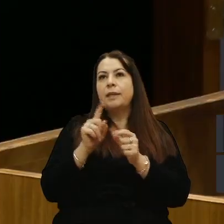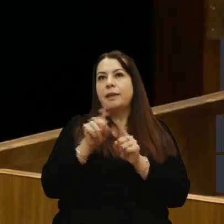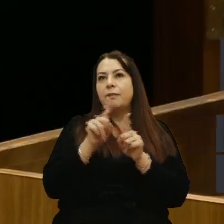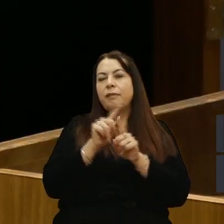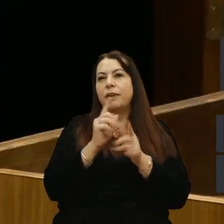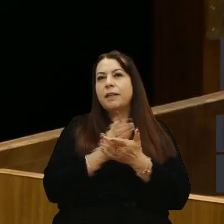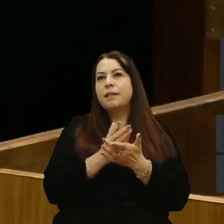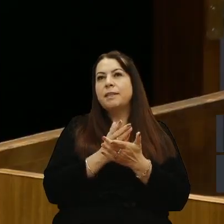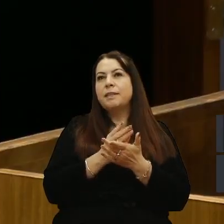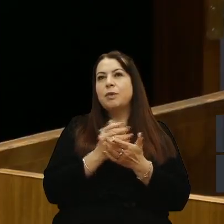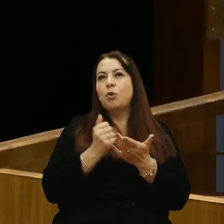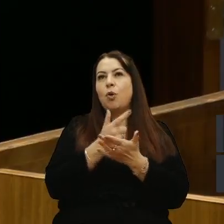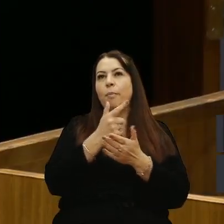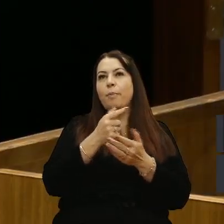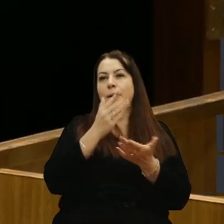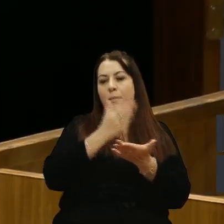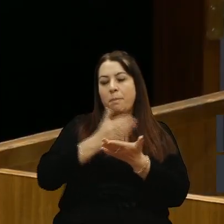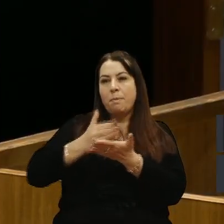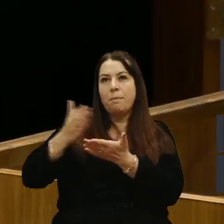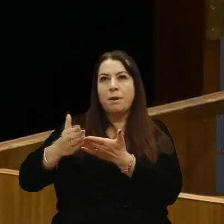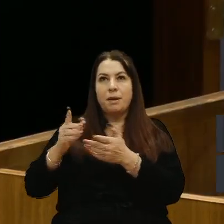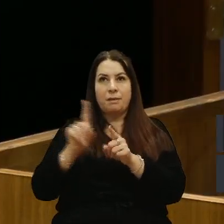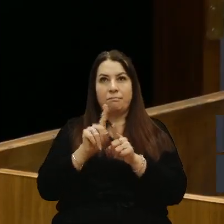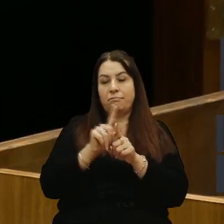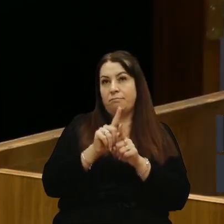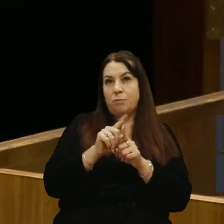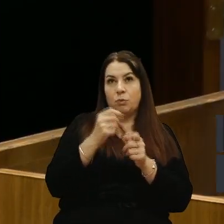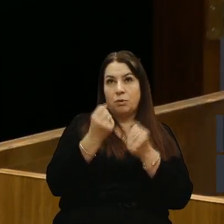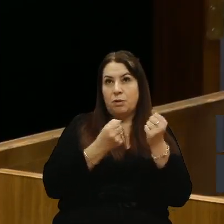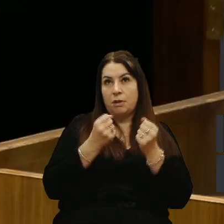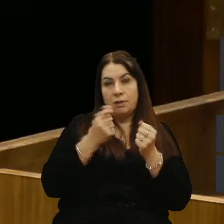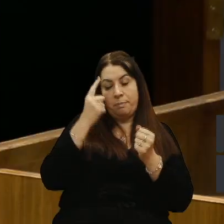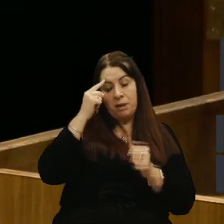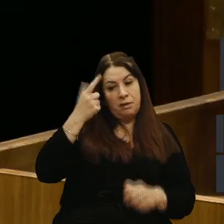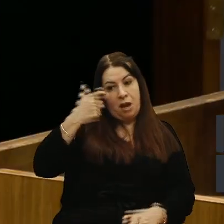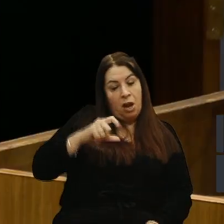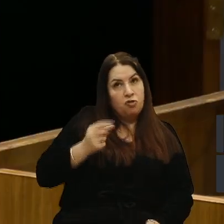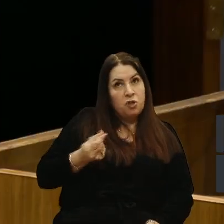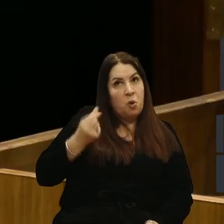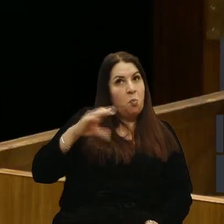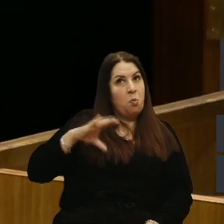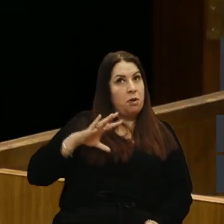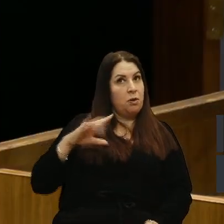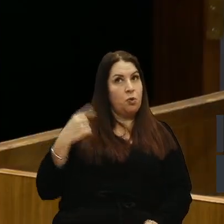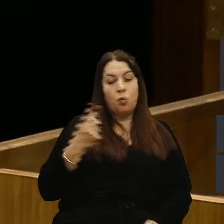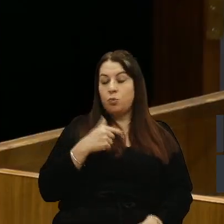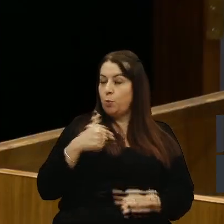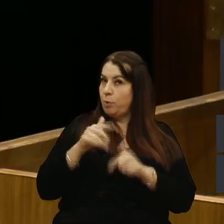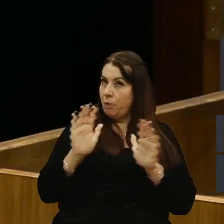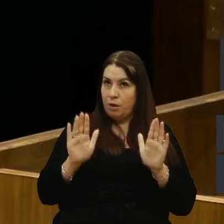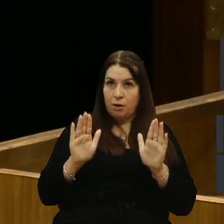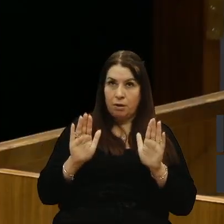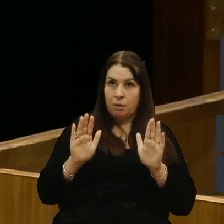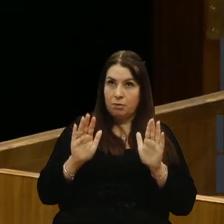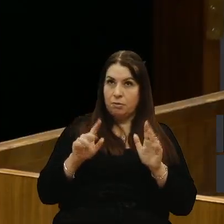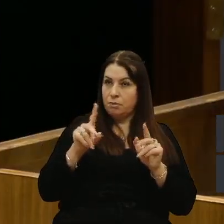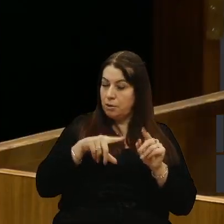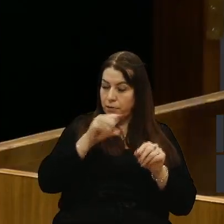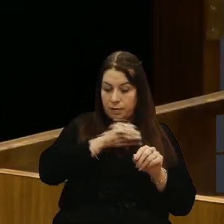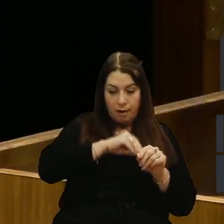consignado para comprar os seus carros, que também talvez se acham que são ricos, que não são. Nós somos trabalhador, somos